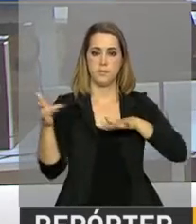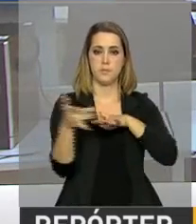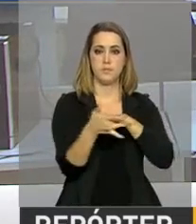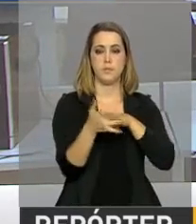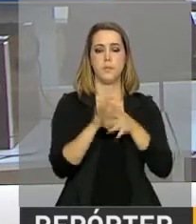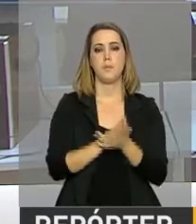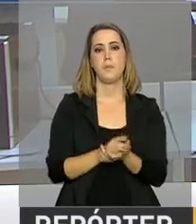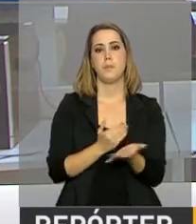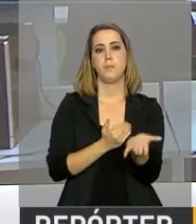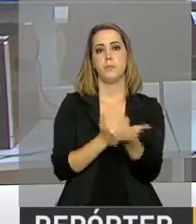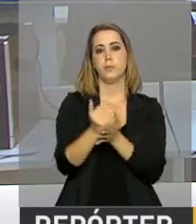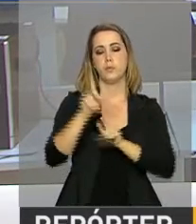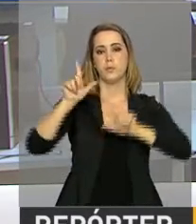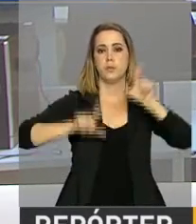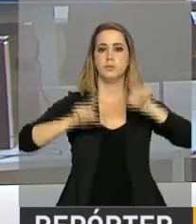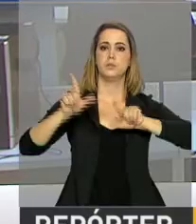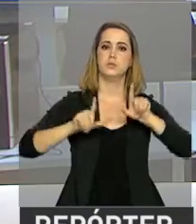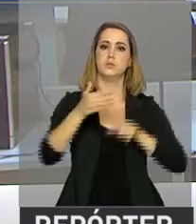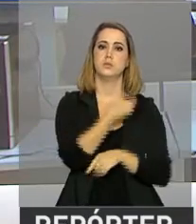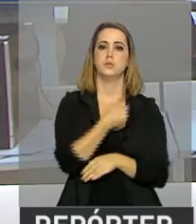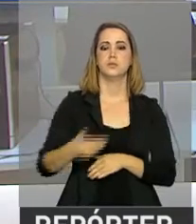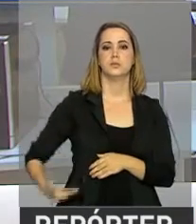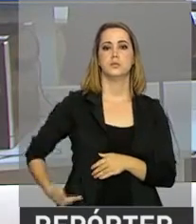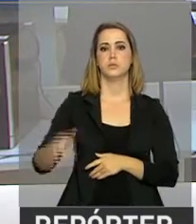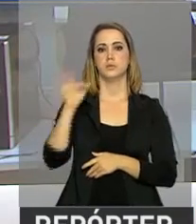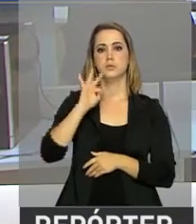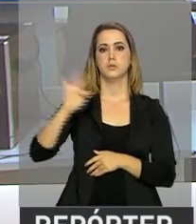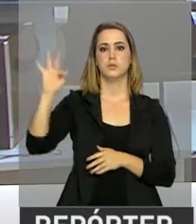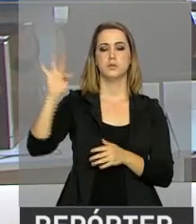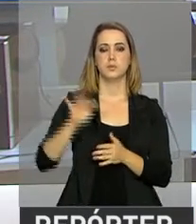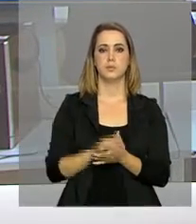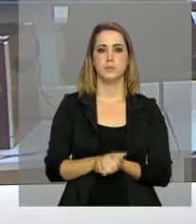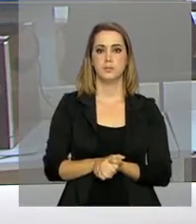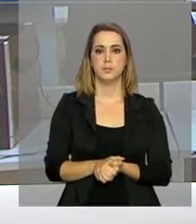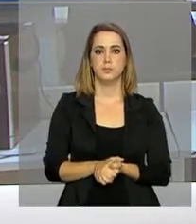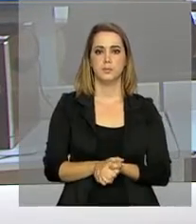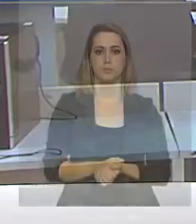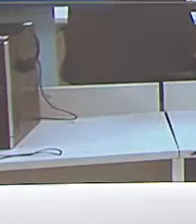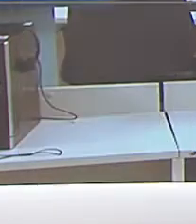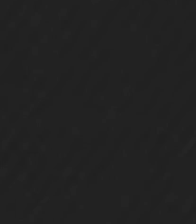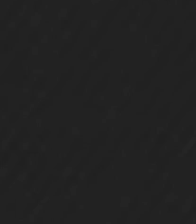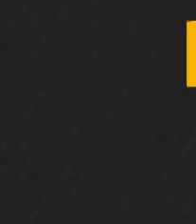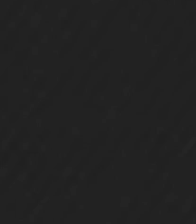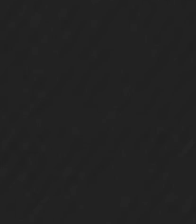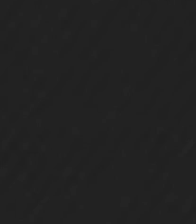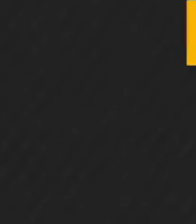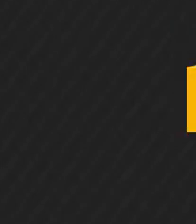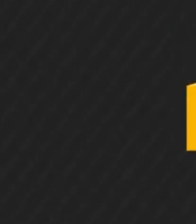redes sociais continue com a gente aqui na nbr a tv do governo tal